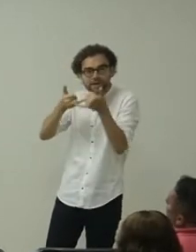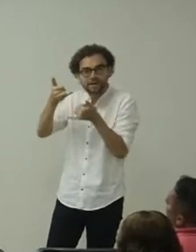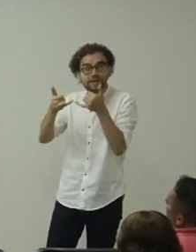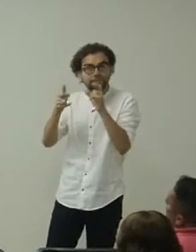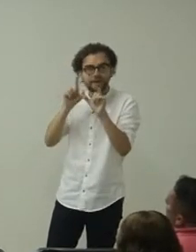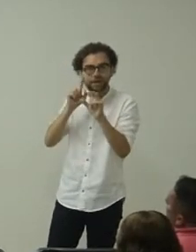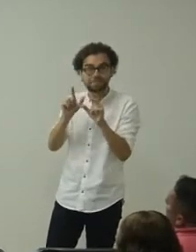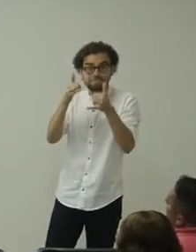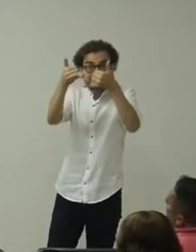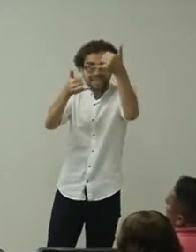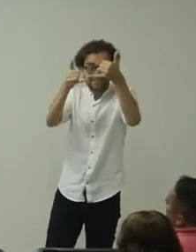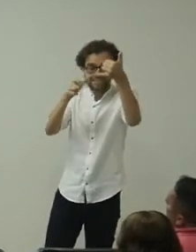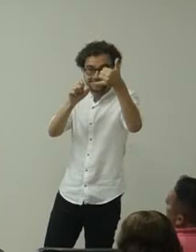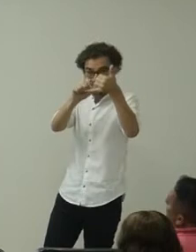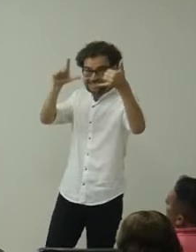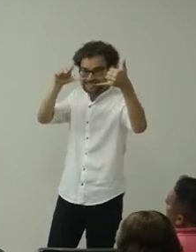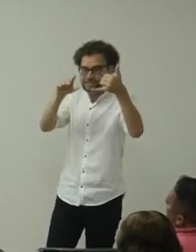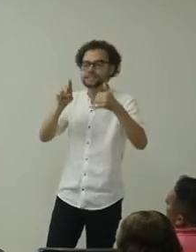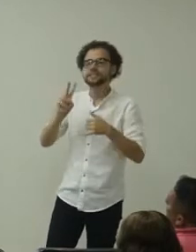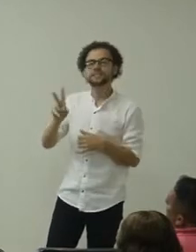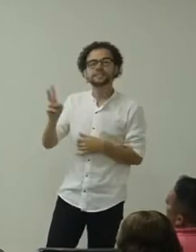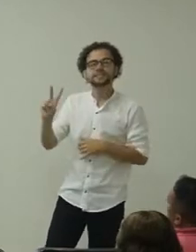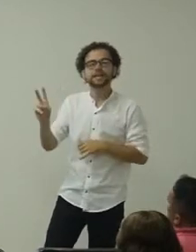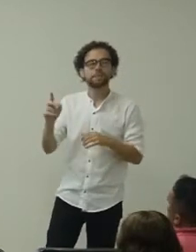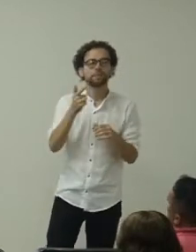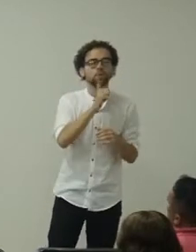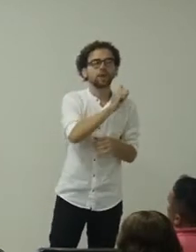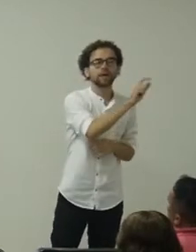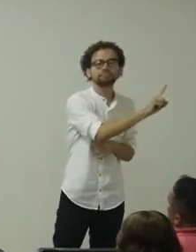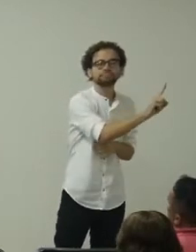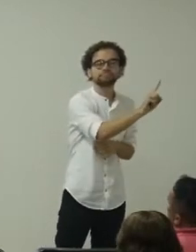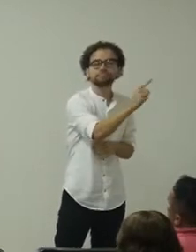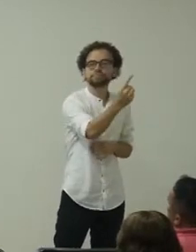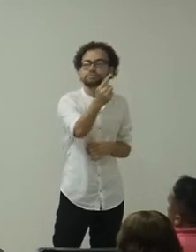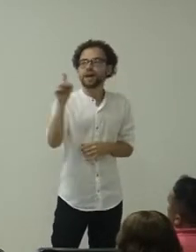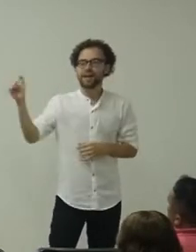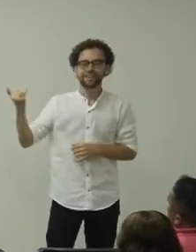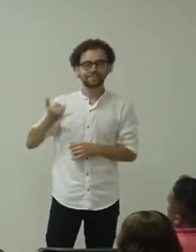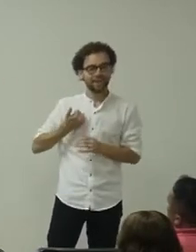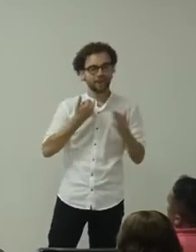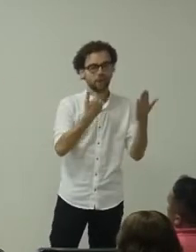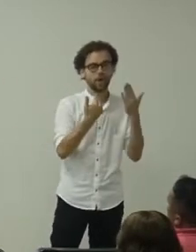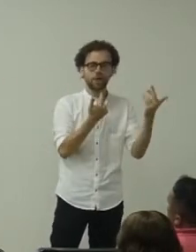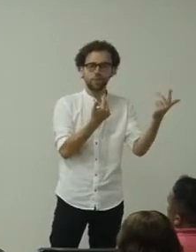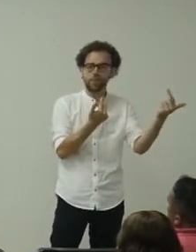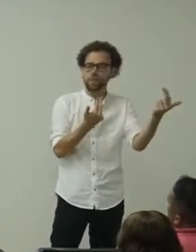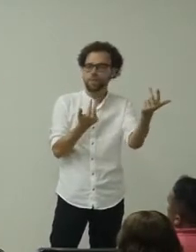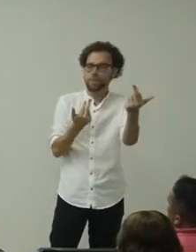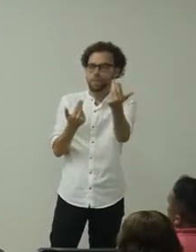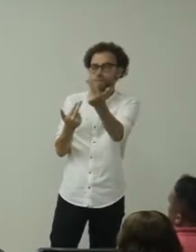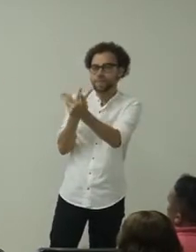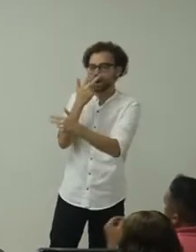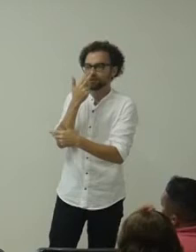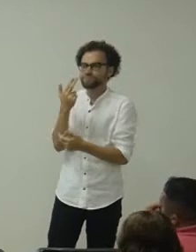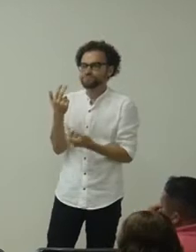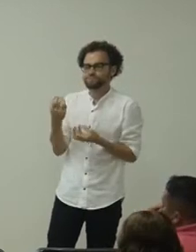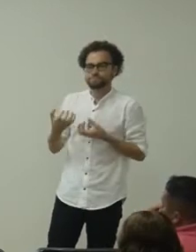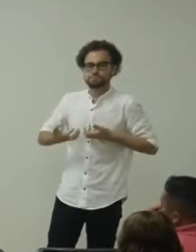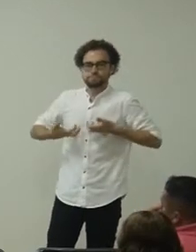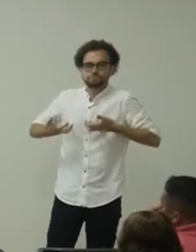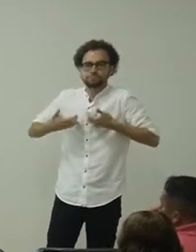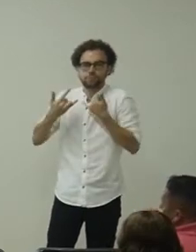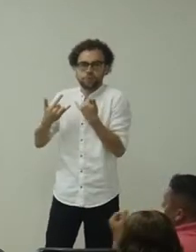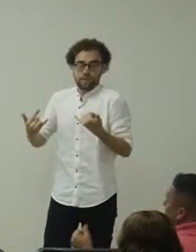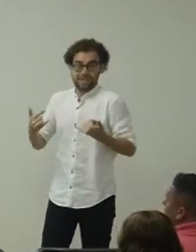Vive me comparando às outras mulheres na rua e diz que não sente mais atração sexual por eu estar acima do peso. Quando eu usava biquíni,